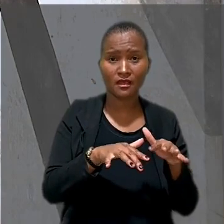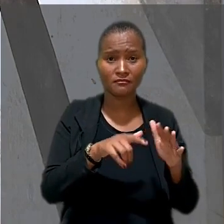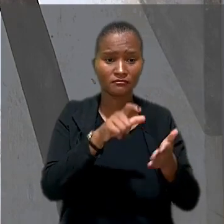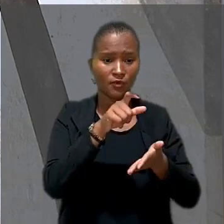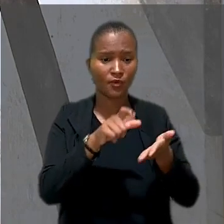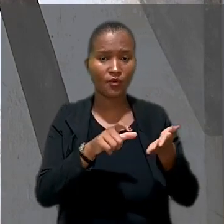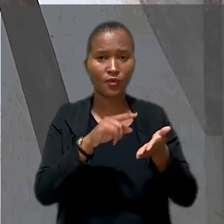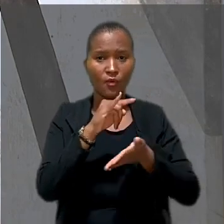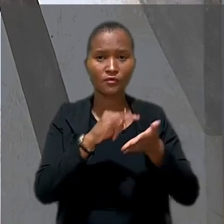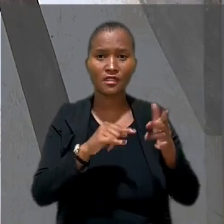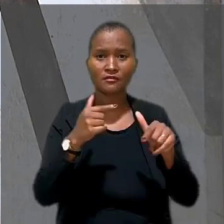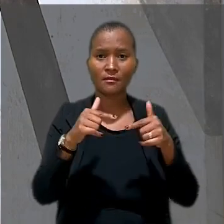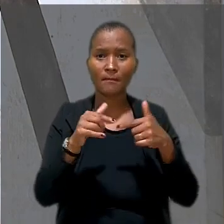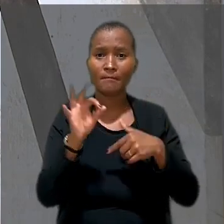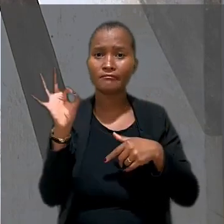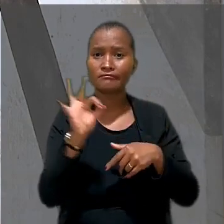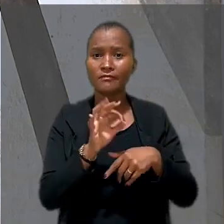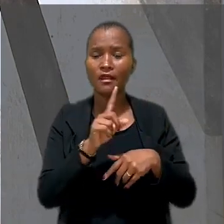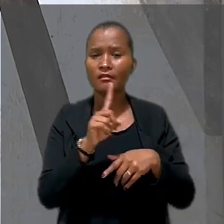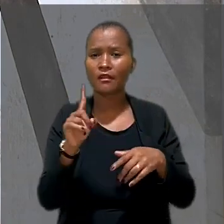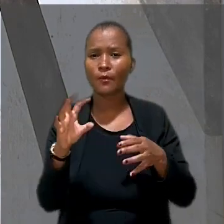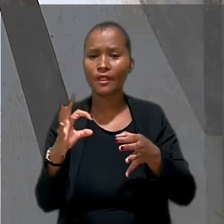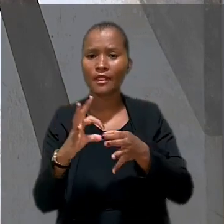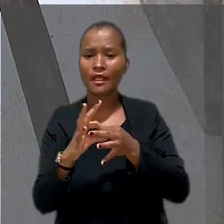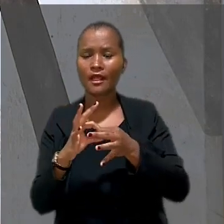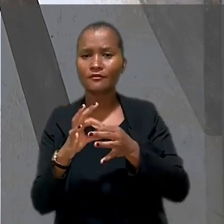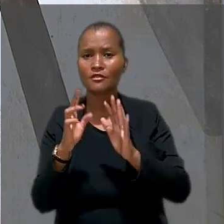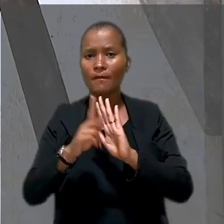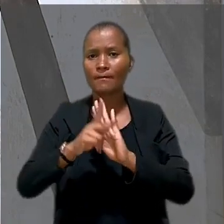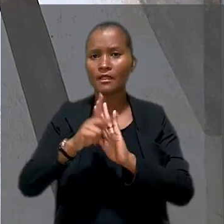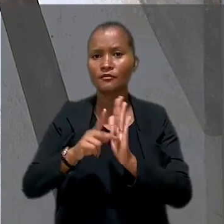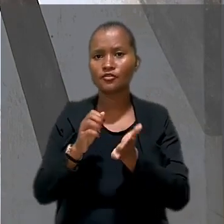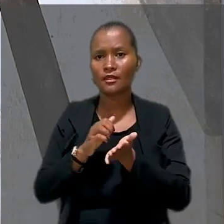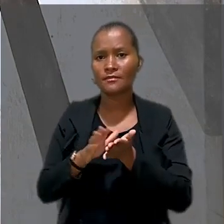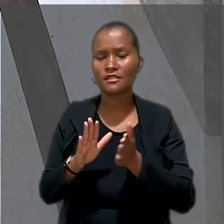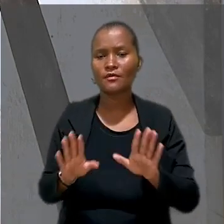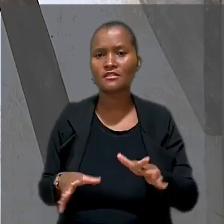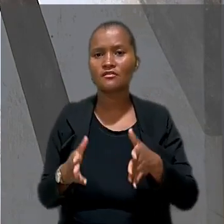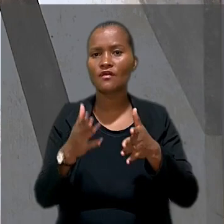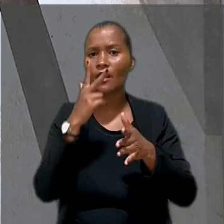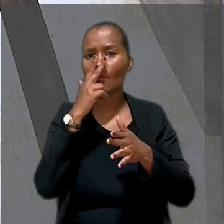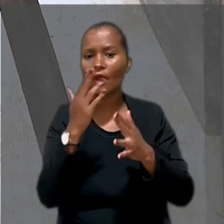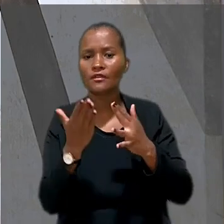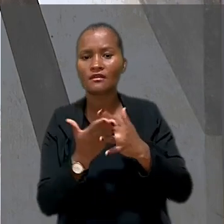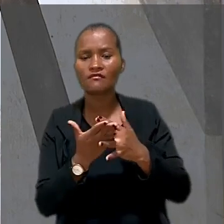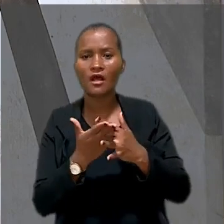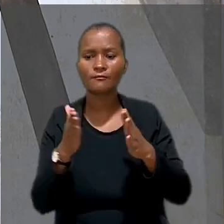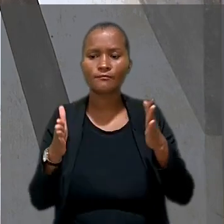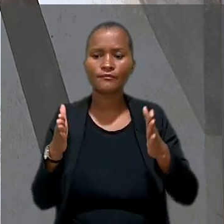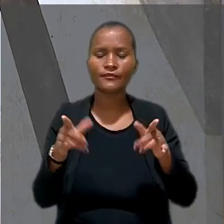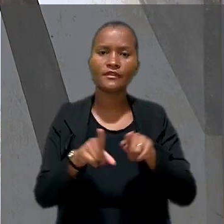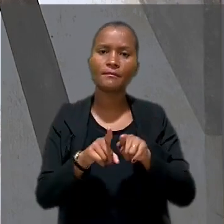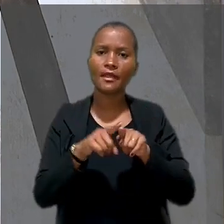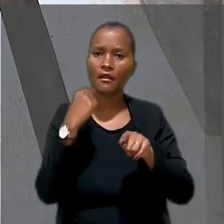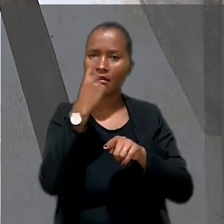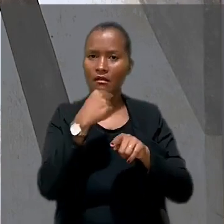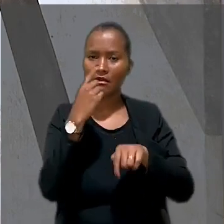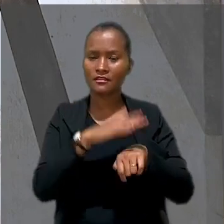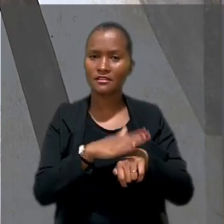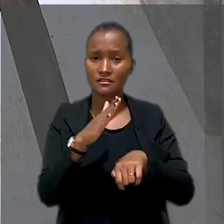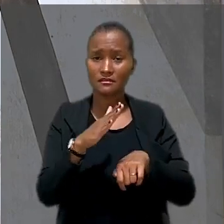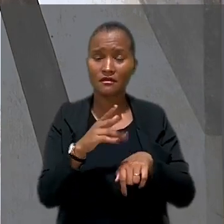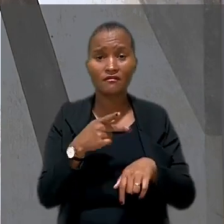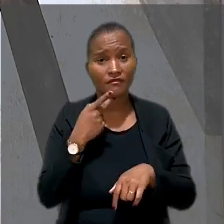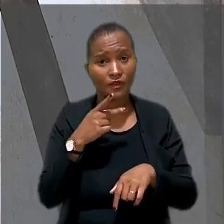de contrato de trabalho percentuais que não estavam ligados ao plano de demissão incentivada, como intervalo intrajornada e horas